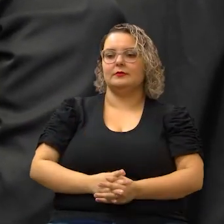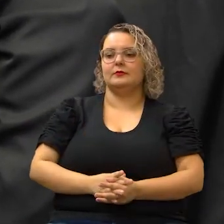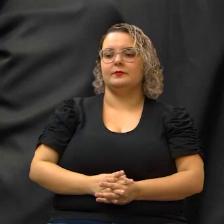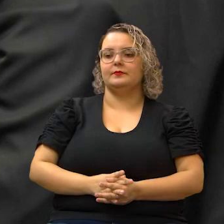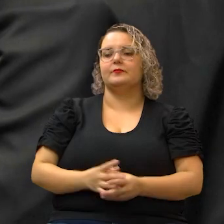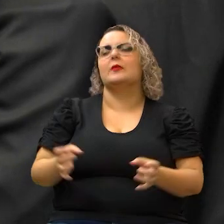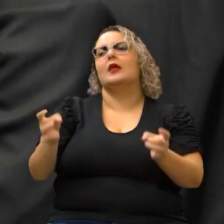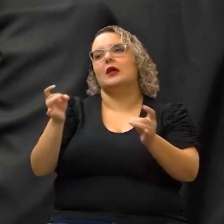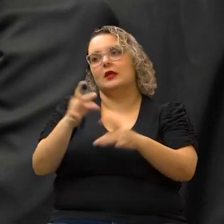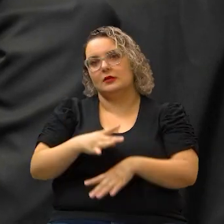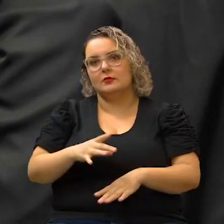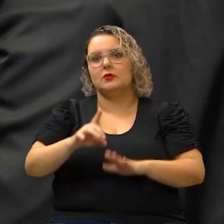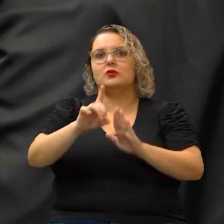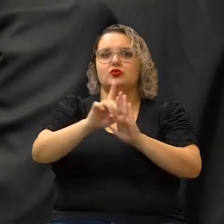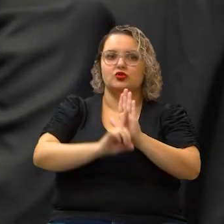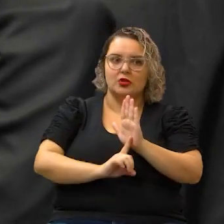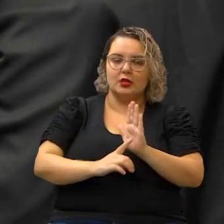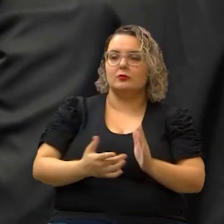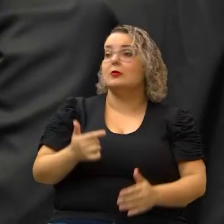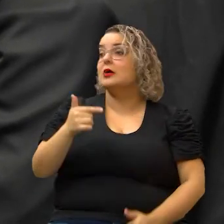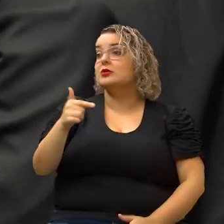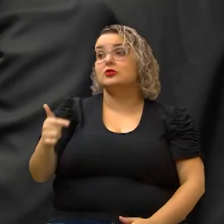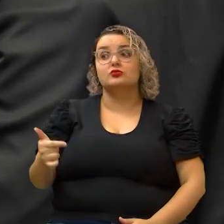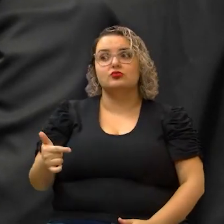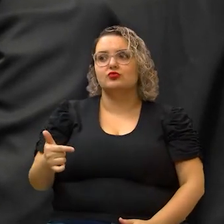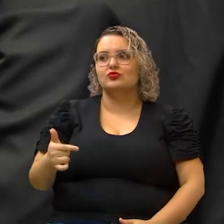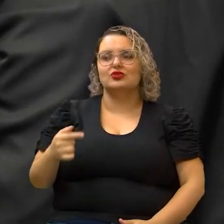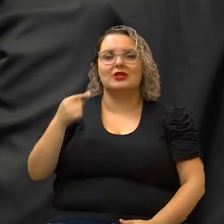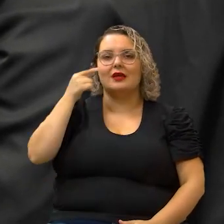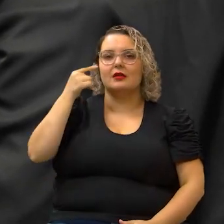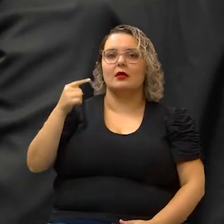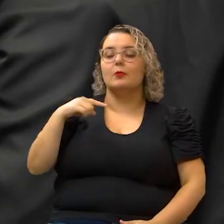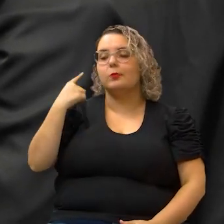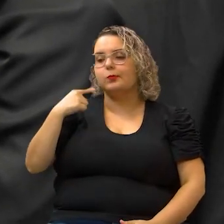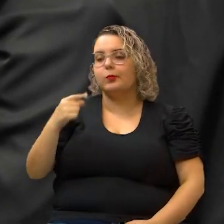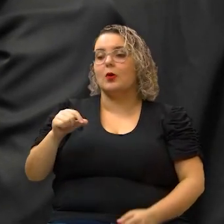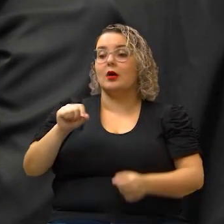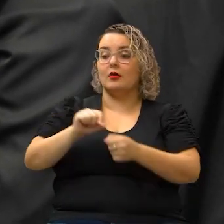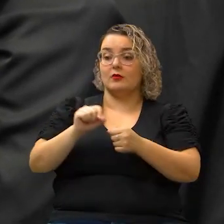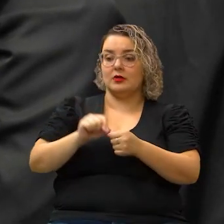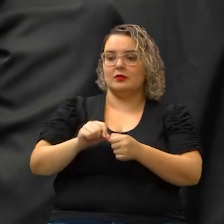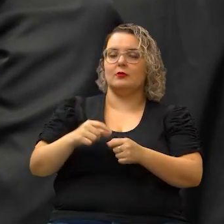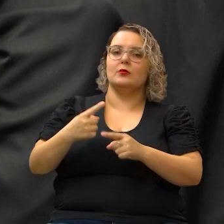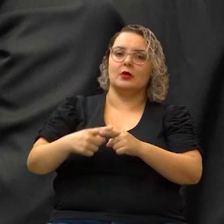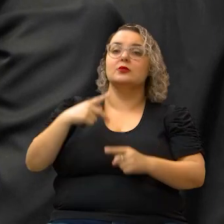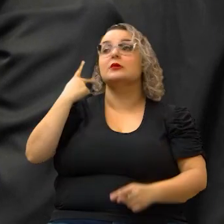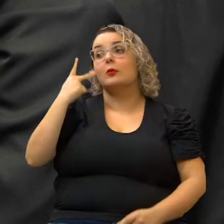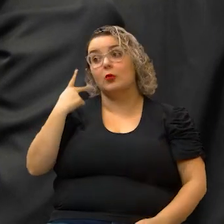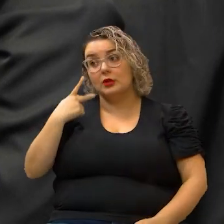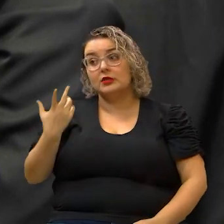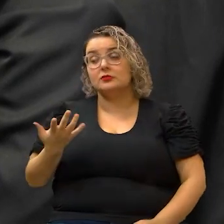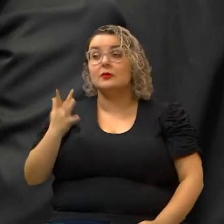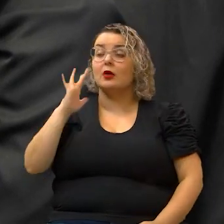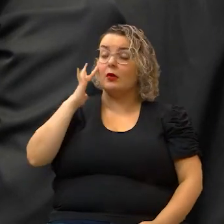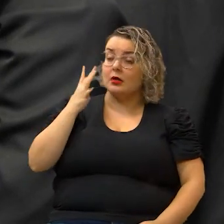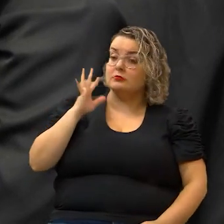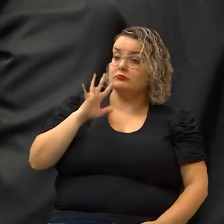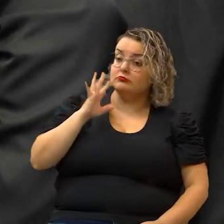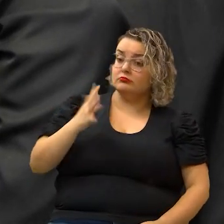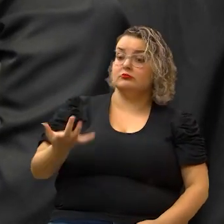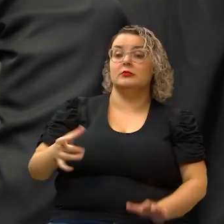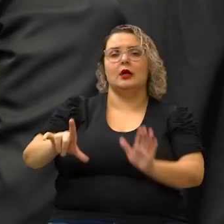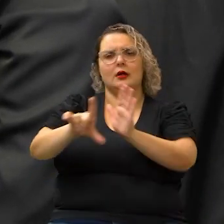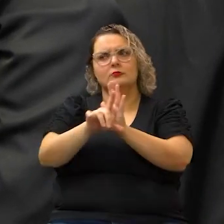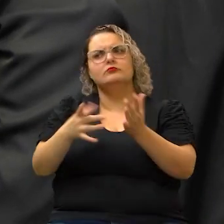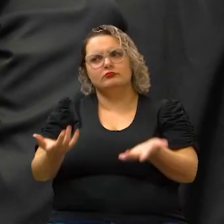outra. Aí terminei o direito, mas eu não tinha intenção de advogar. O direito eu fiz por causa da política. Eu achei legal, por causa